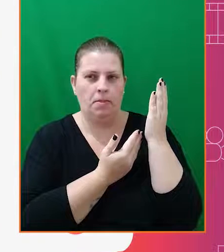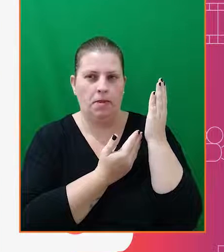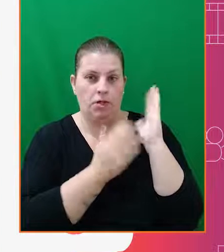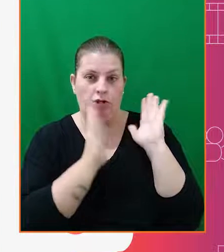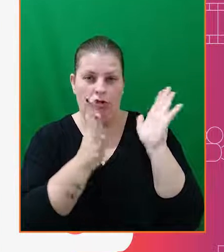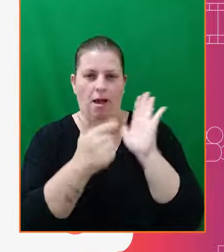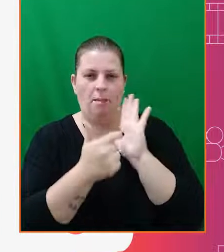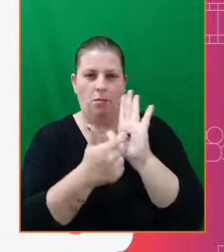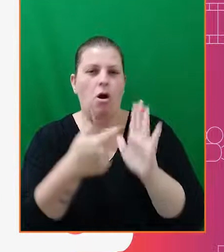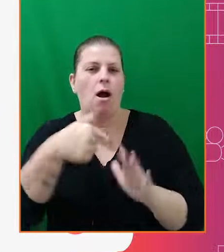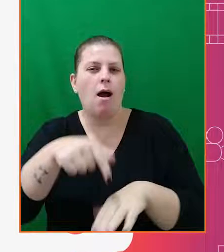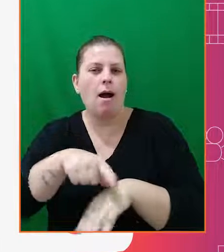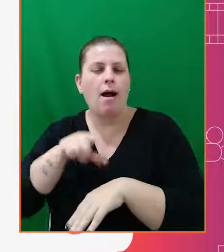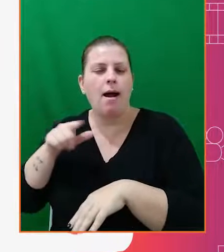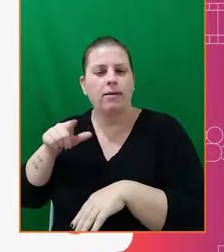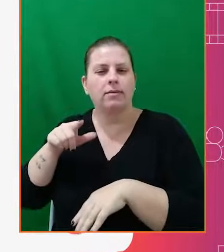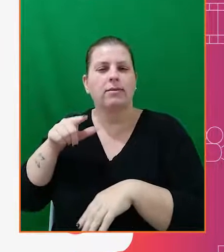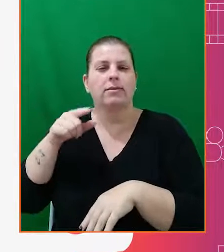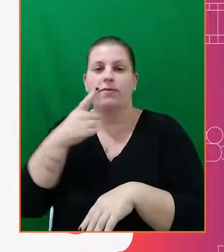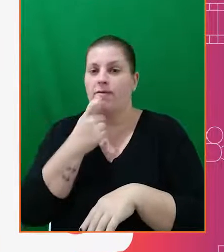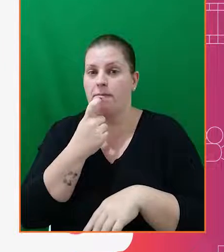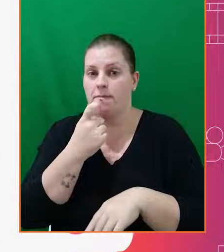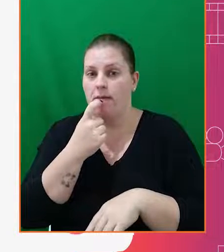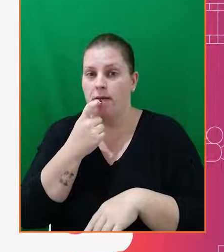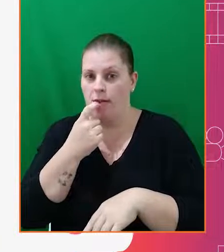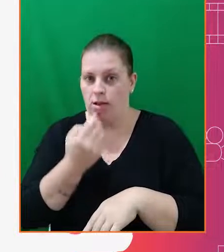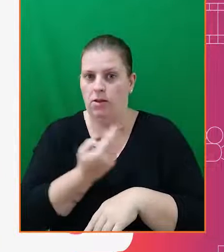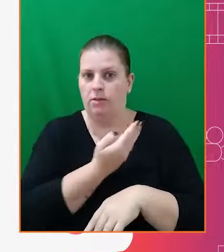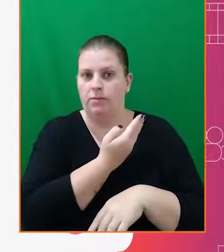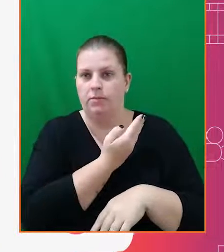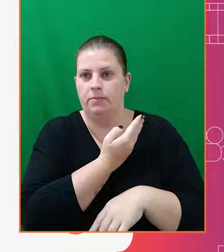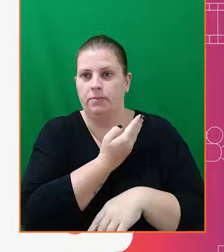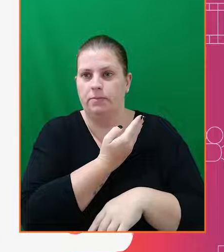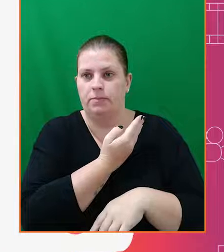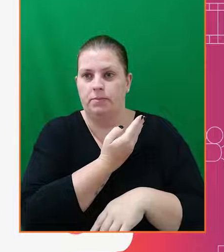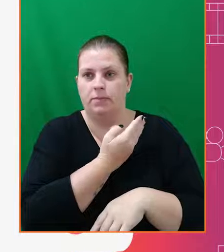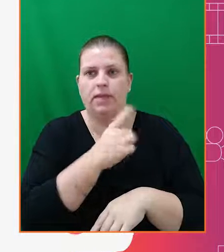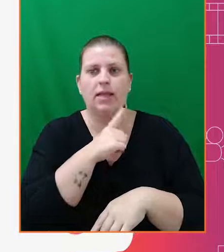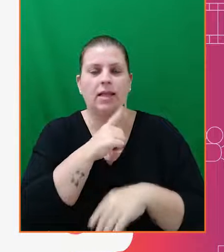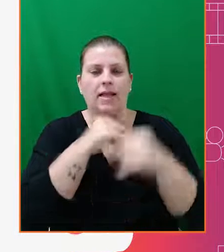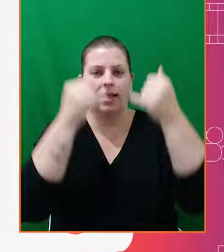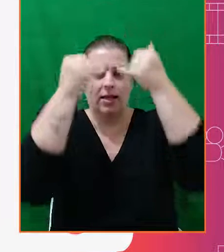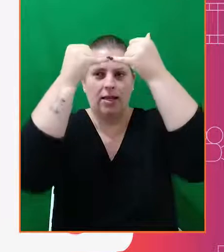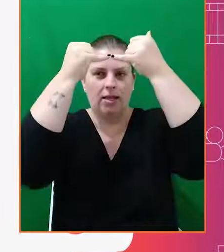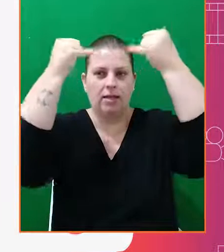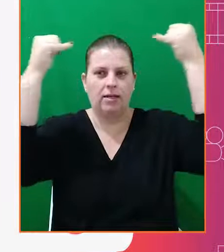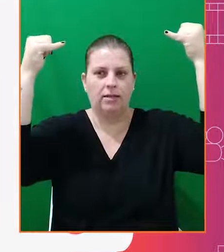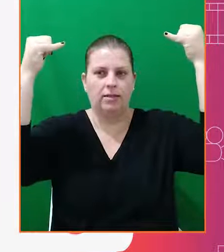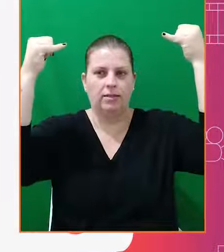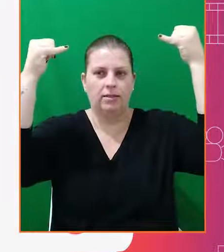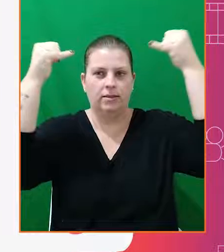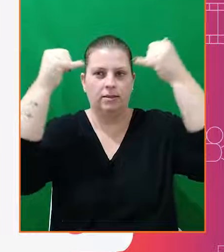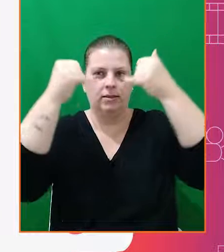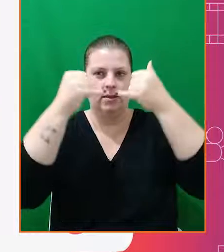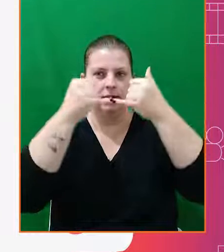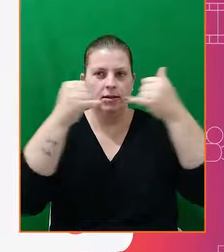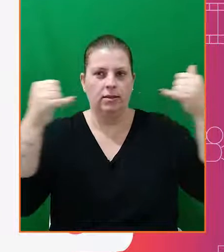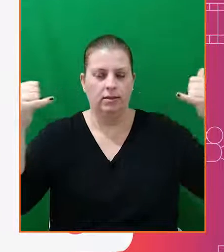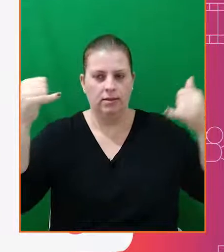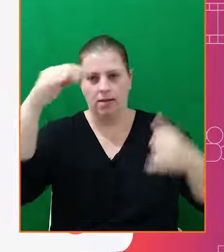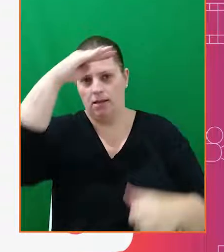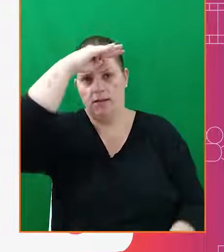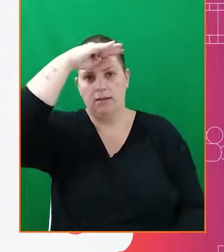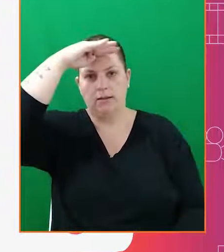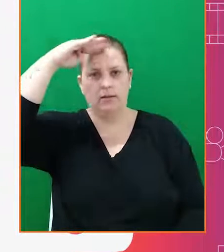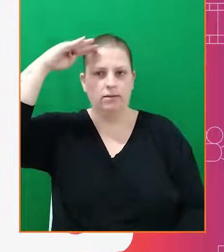que eu propus na referência. Reparem que para fazer as formas, eu criei algumas linhas, seguindo